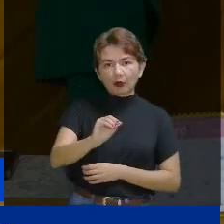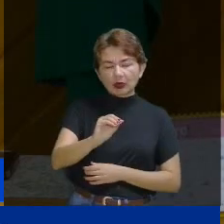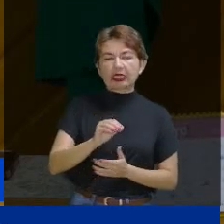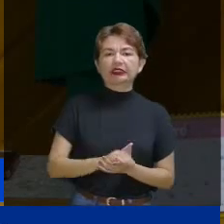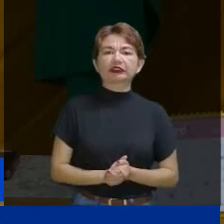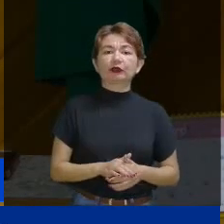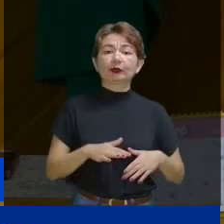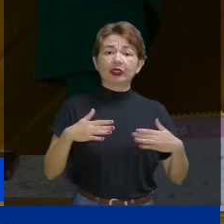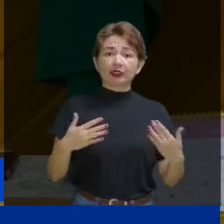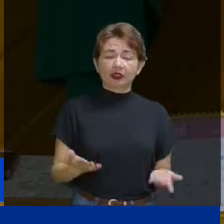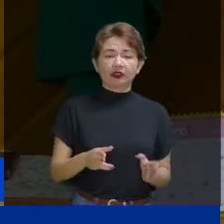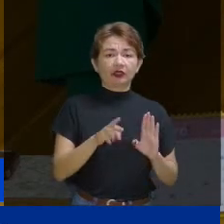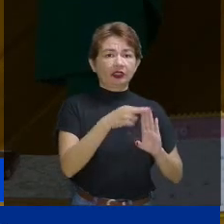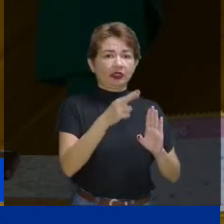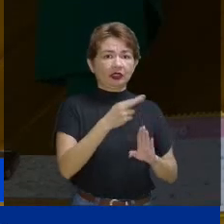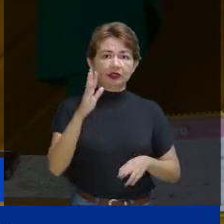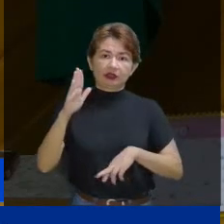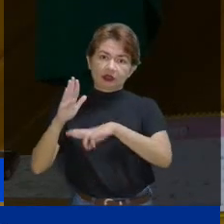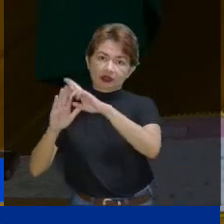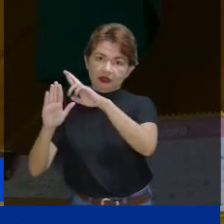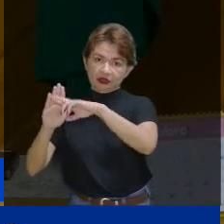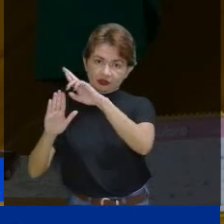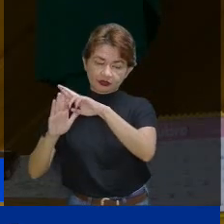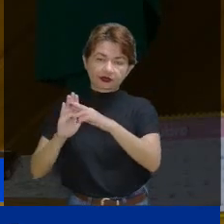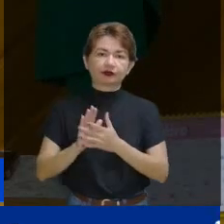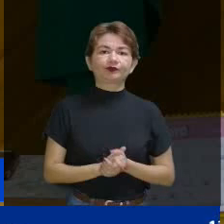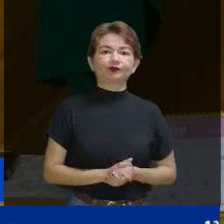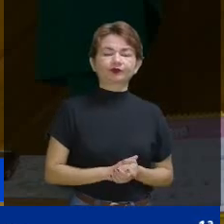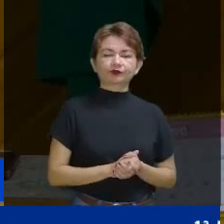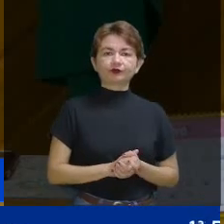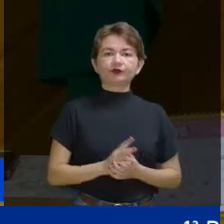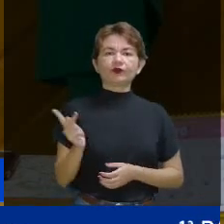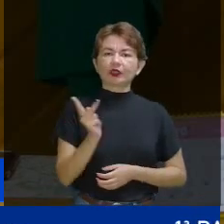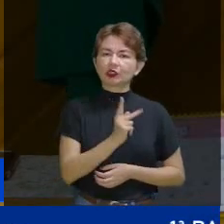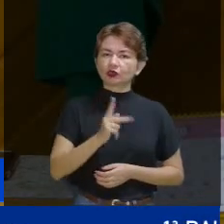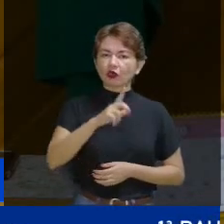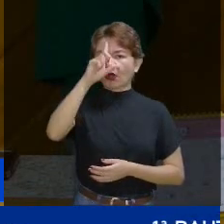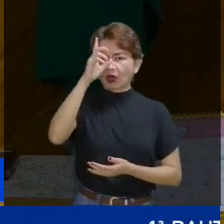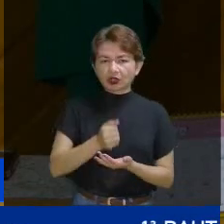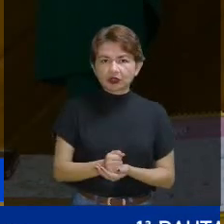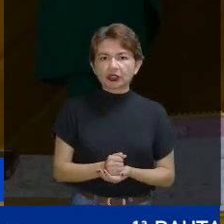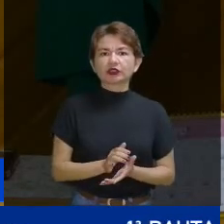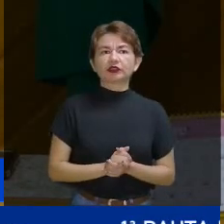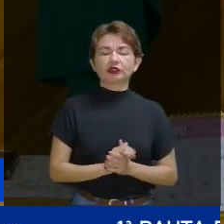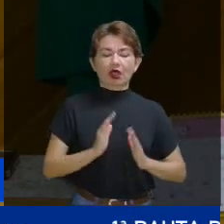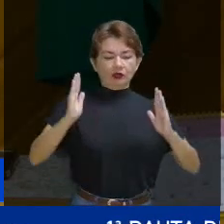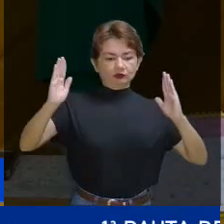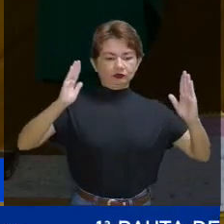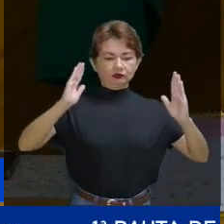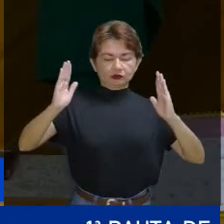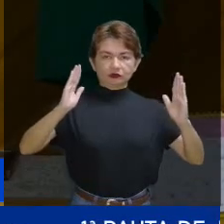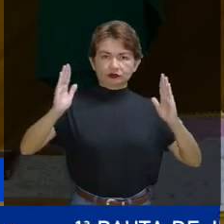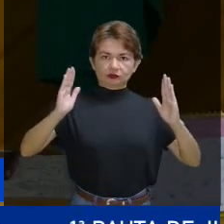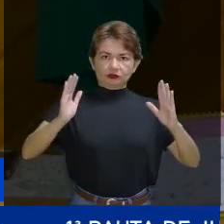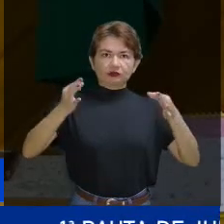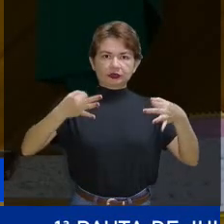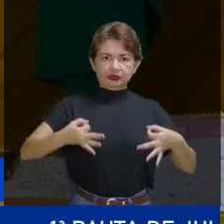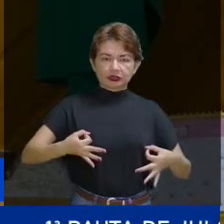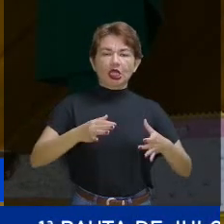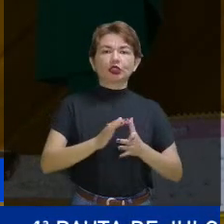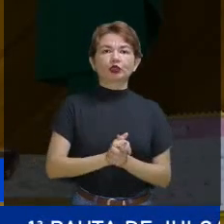que, tanto pelas resoluções 599 e 606, a decisão estaria dentro do lapso